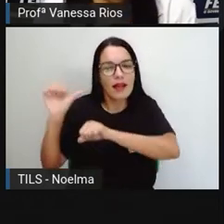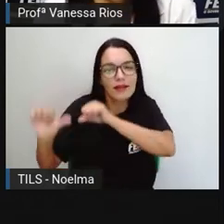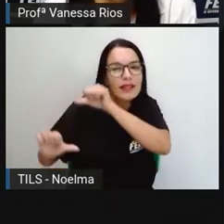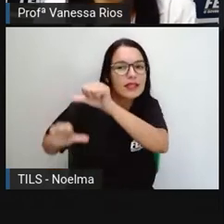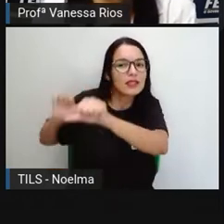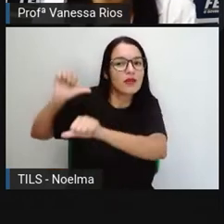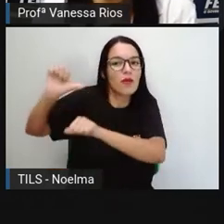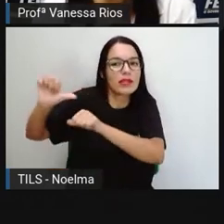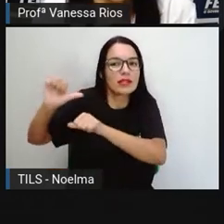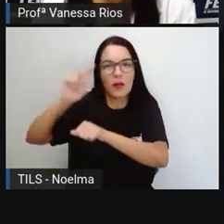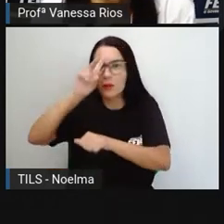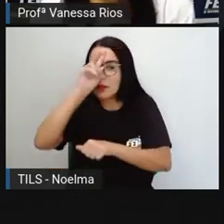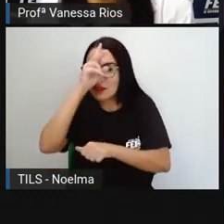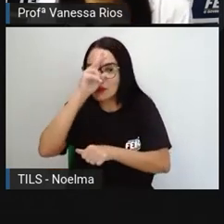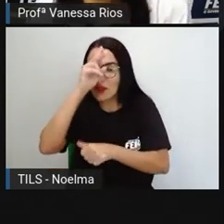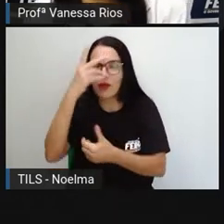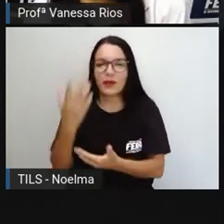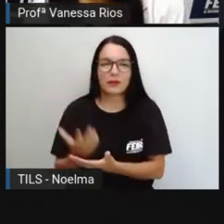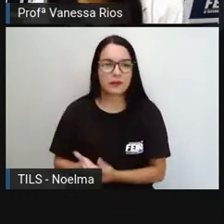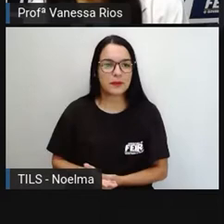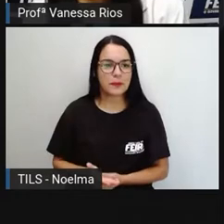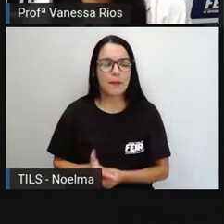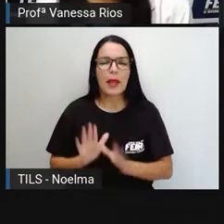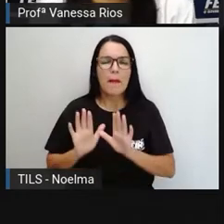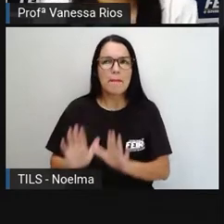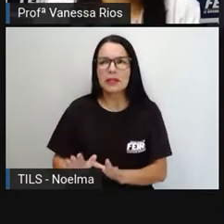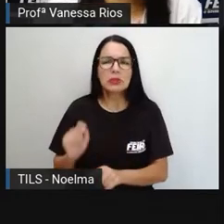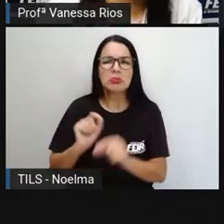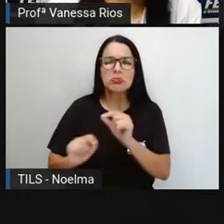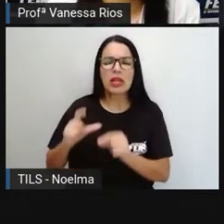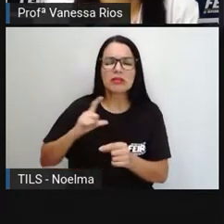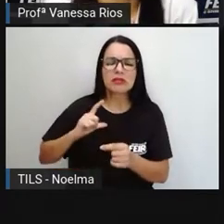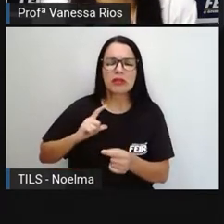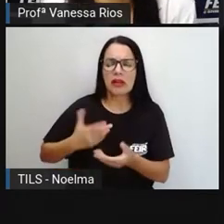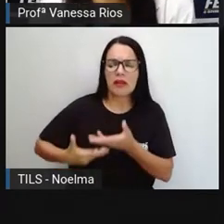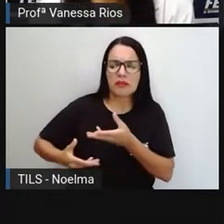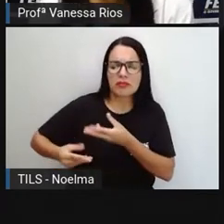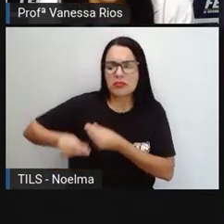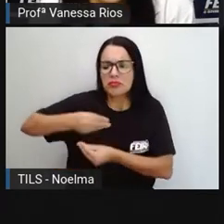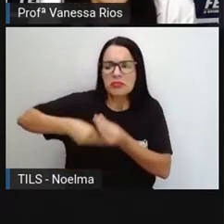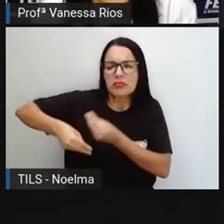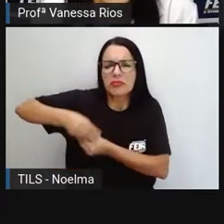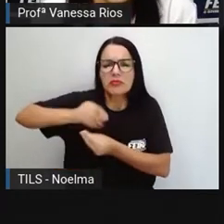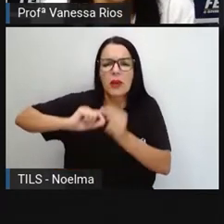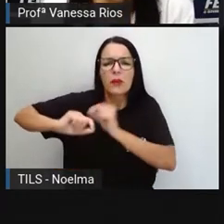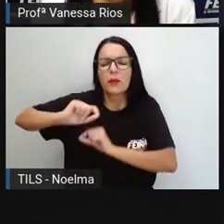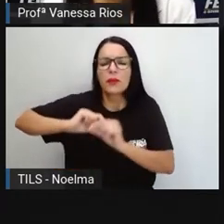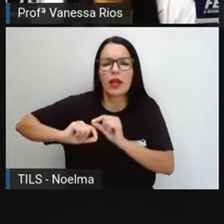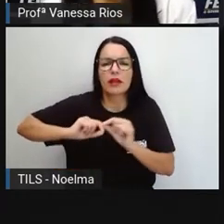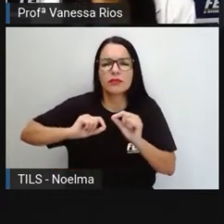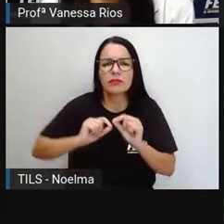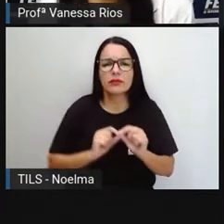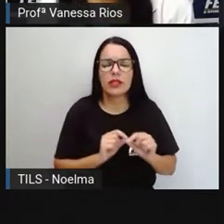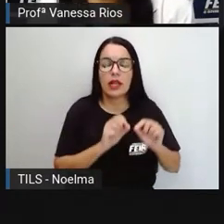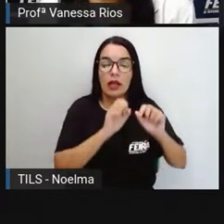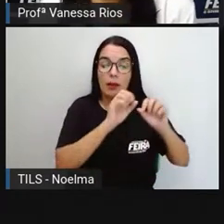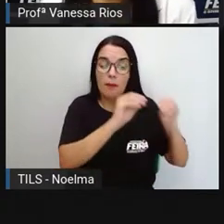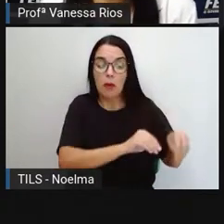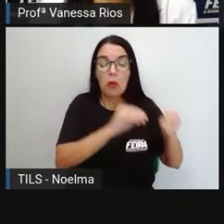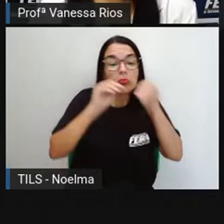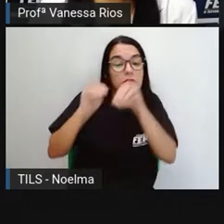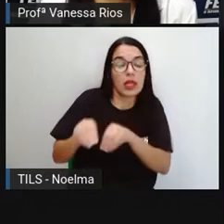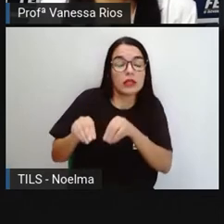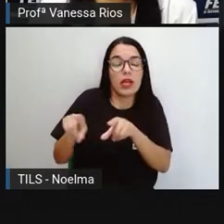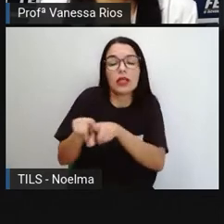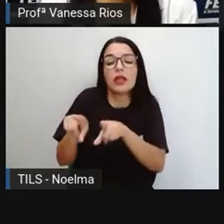no decorrer do tempo. Mas o que é que isso tem a ver aí com nomadismo e com sedentarismo? A gente vai observar